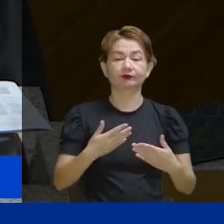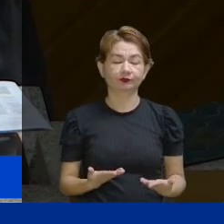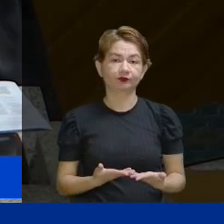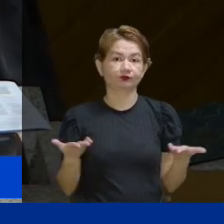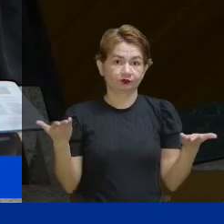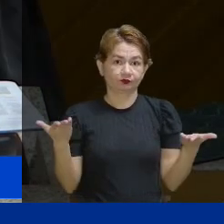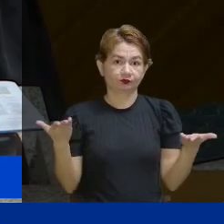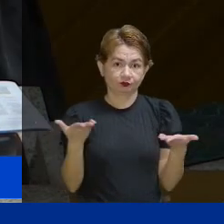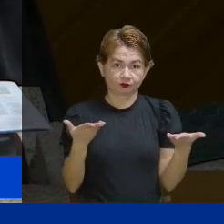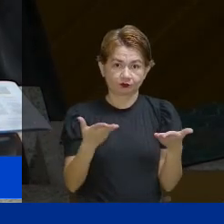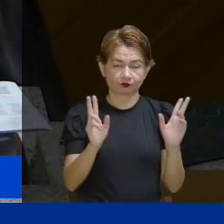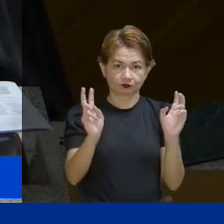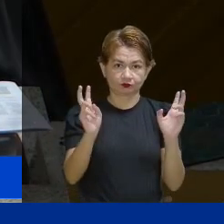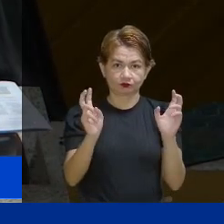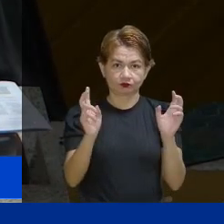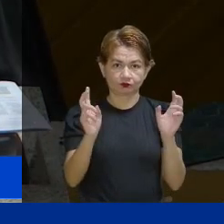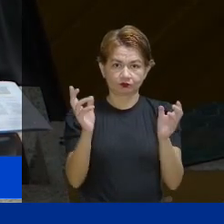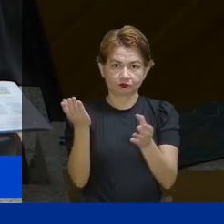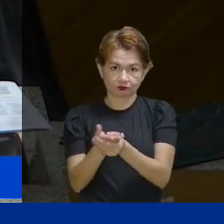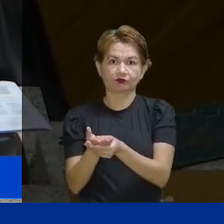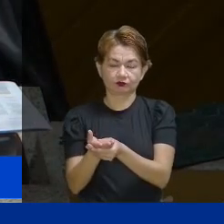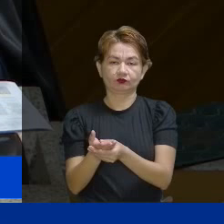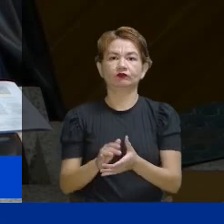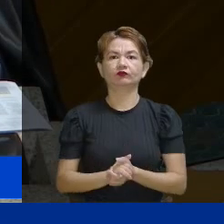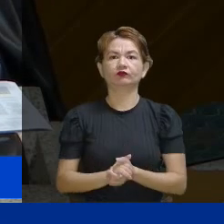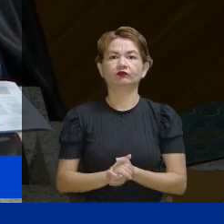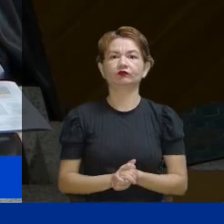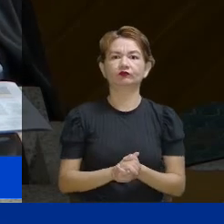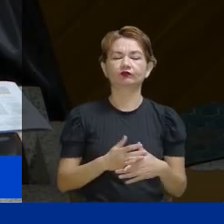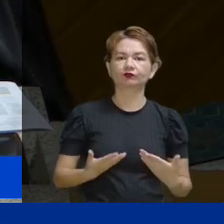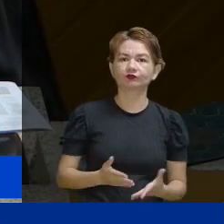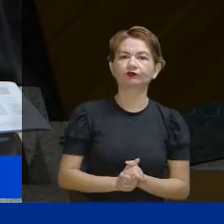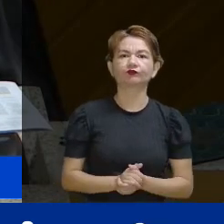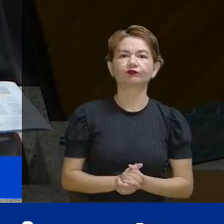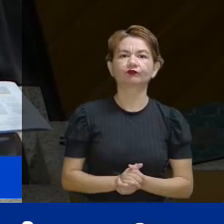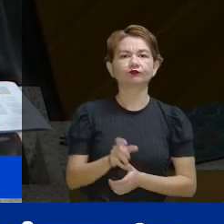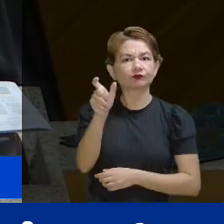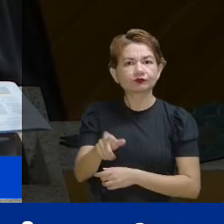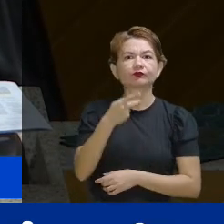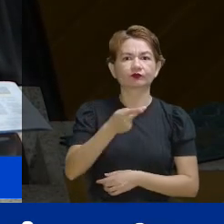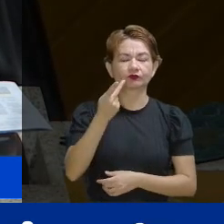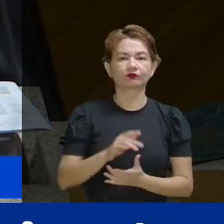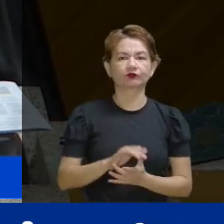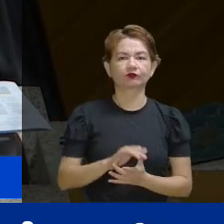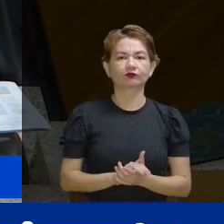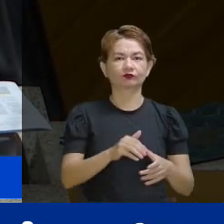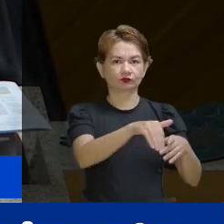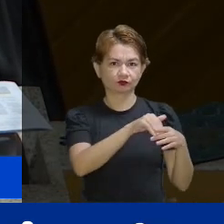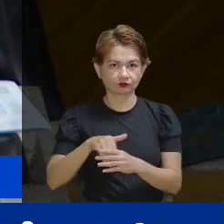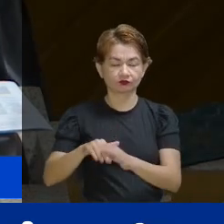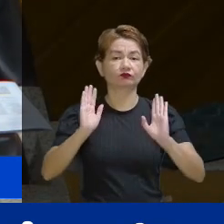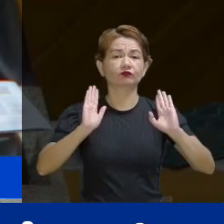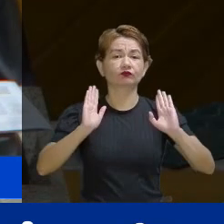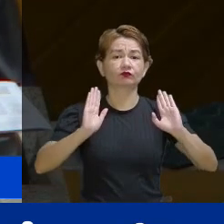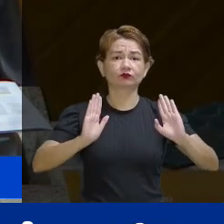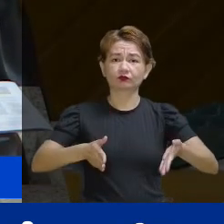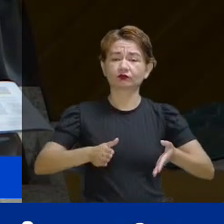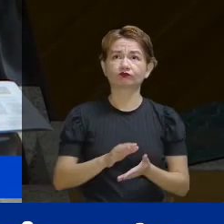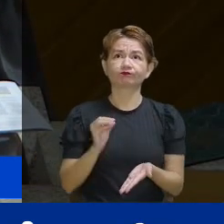caso específico, o que se alega? O embargante afirmou que os acórdãos prolatados se